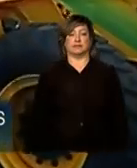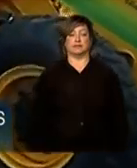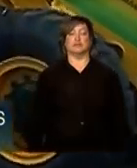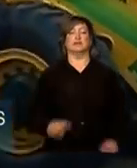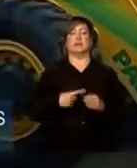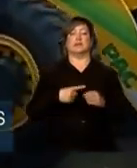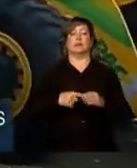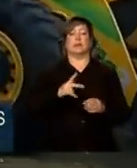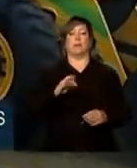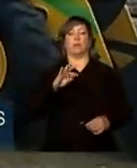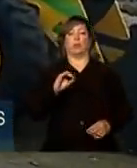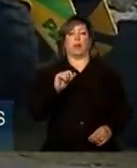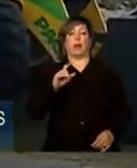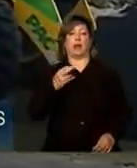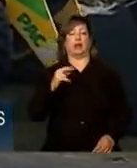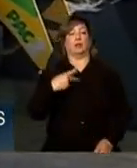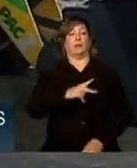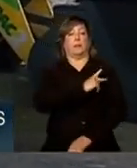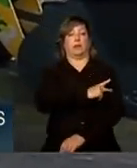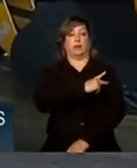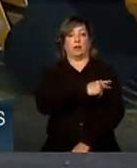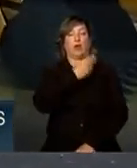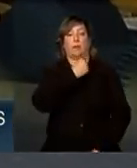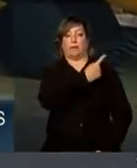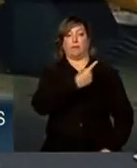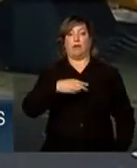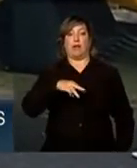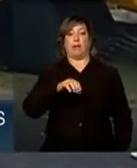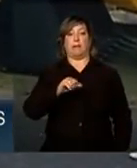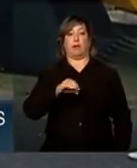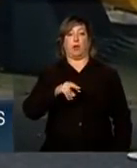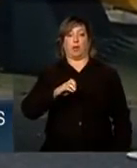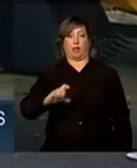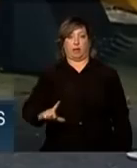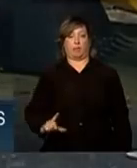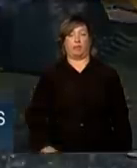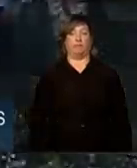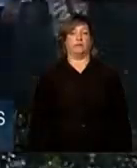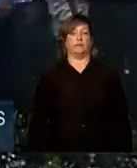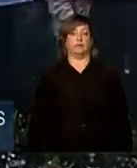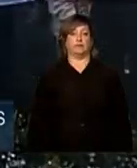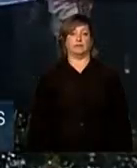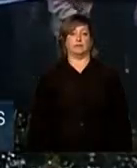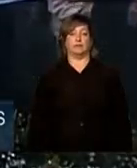Porto Alegre do Piauí, Manuel Tunda da Silva.